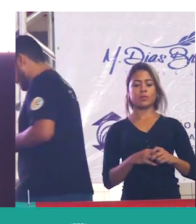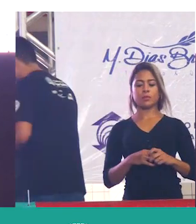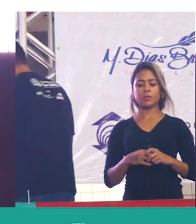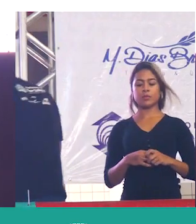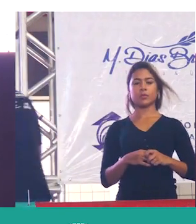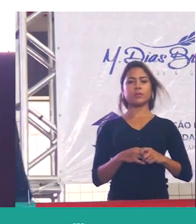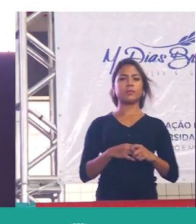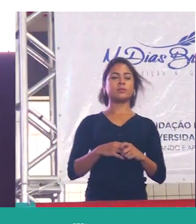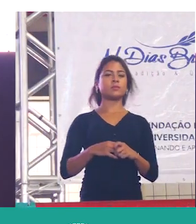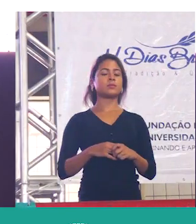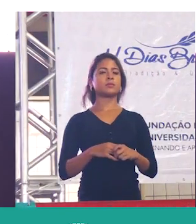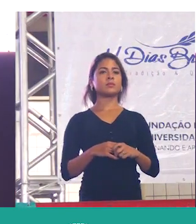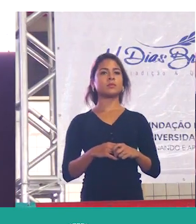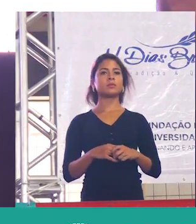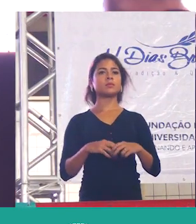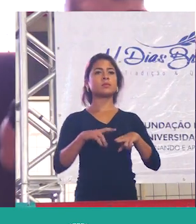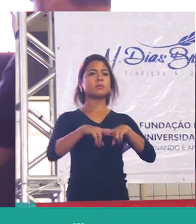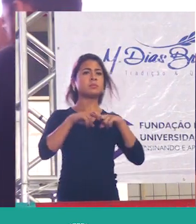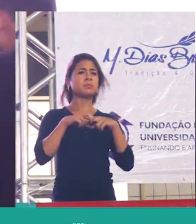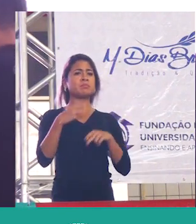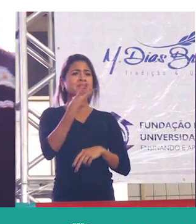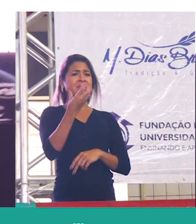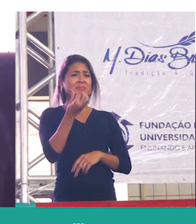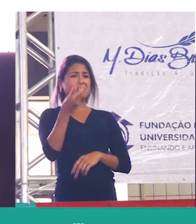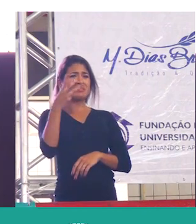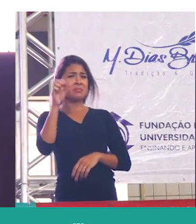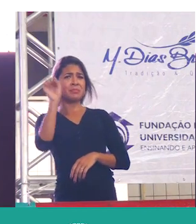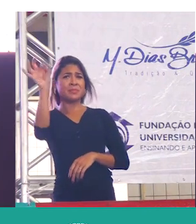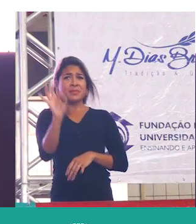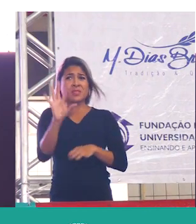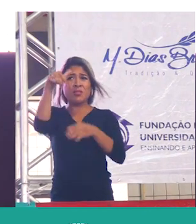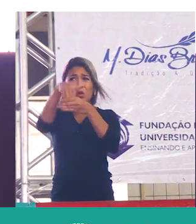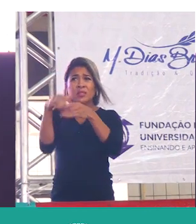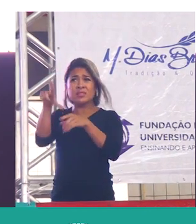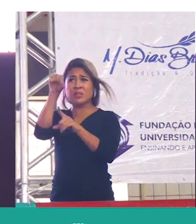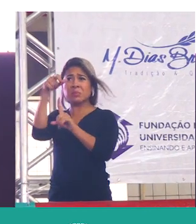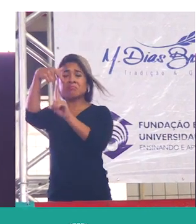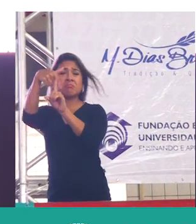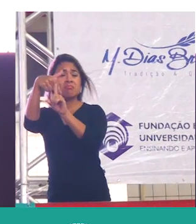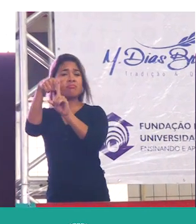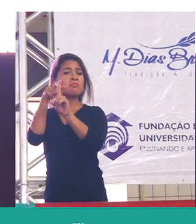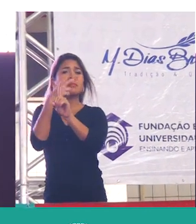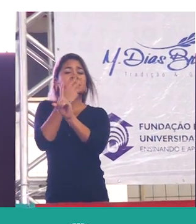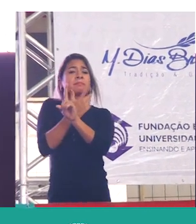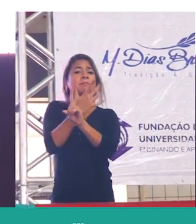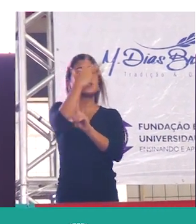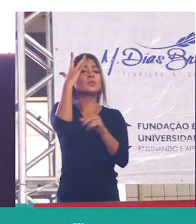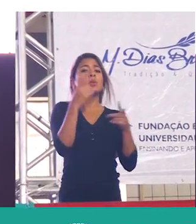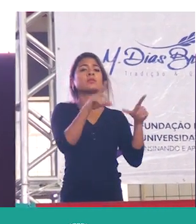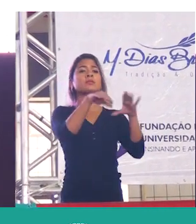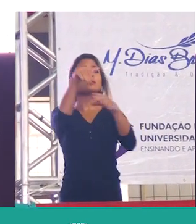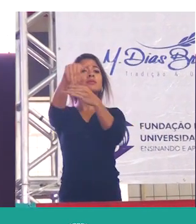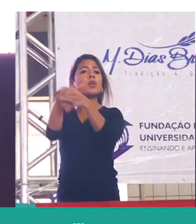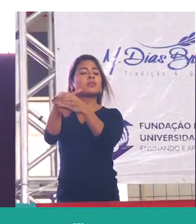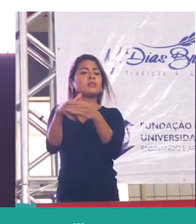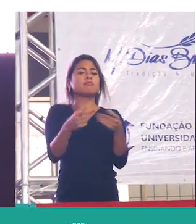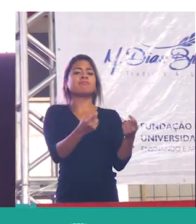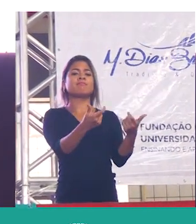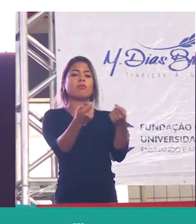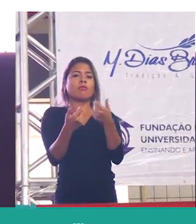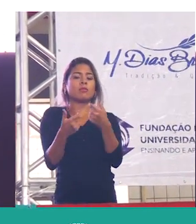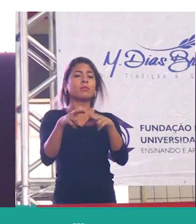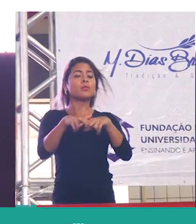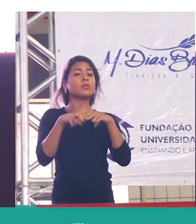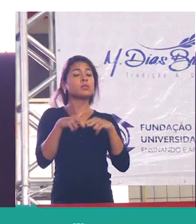válidos. Isso seria muito pouco. Então, JK correu o risco de nem tomar